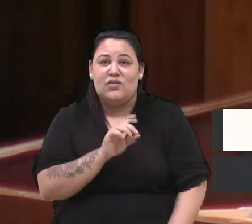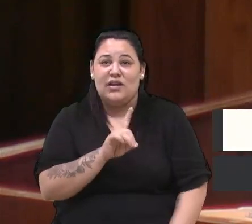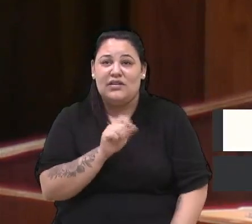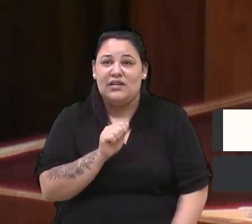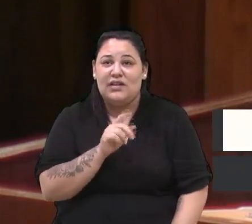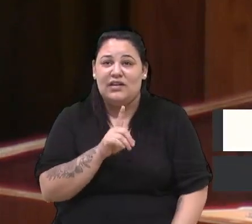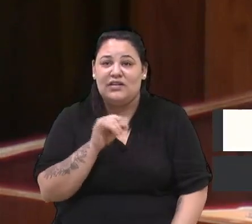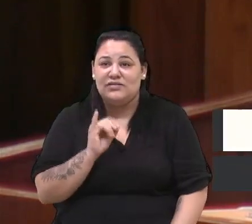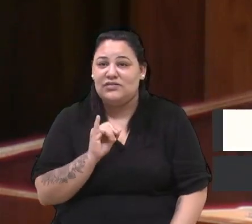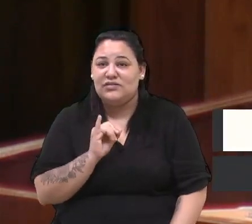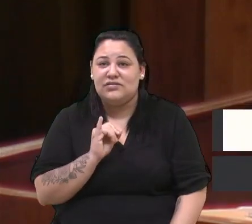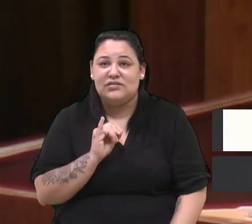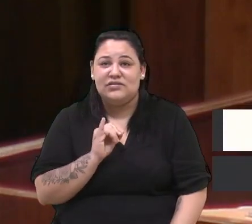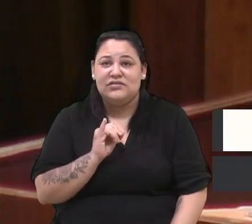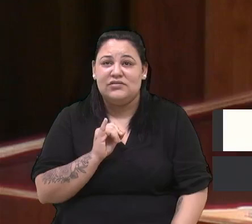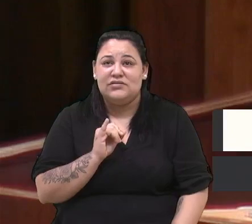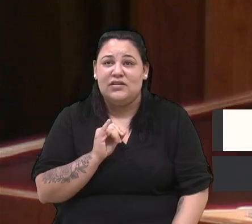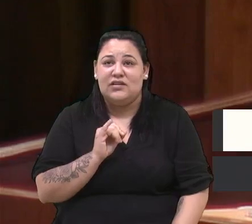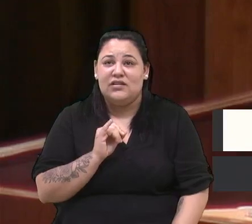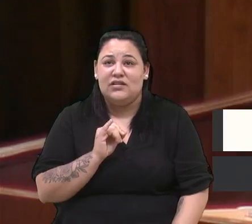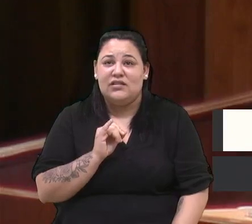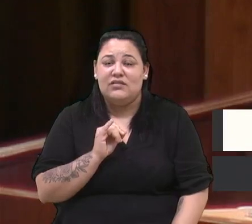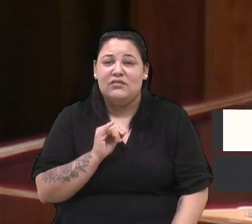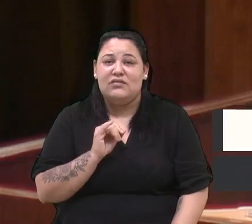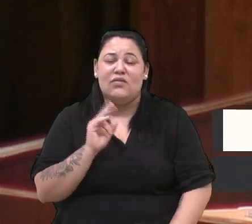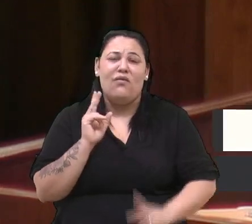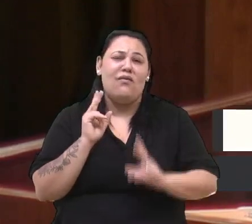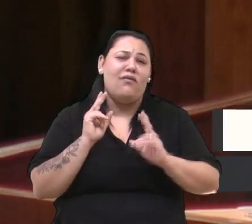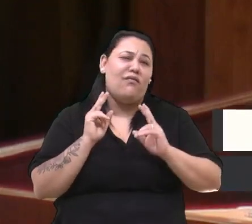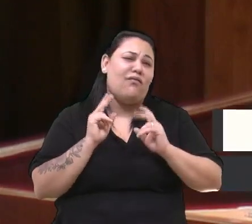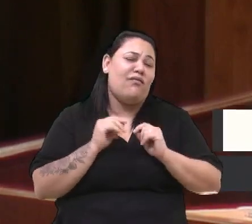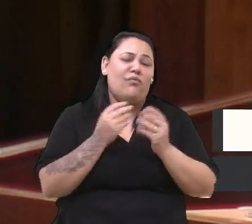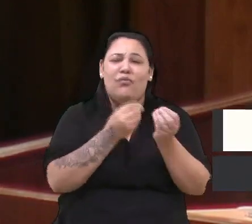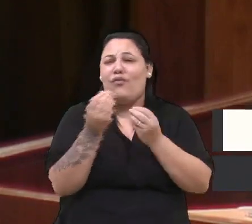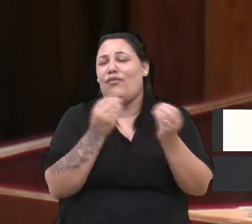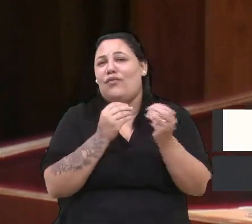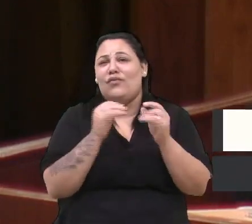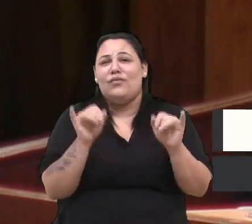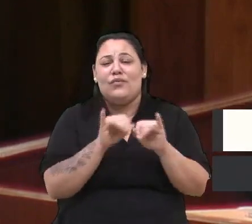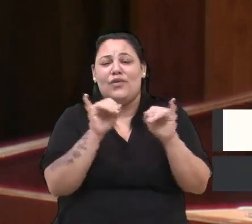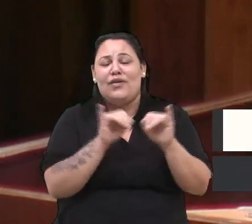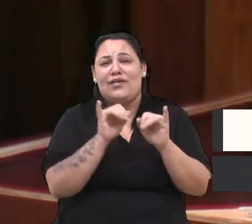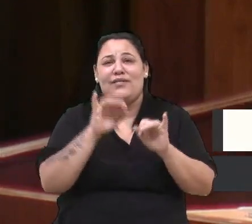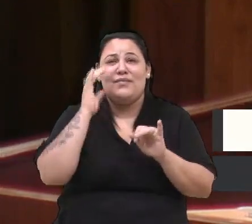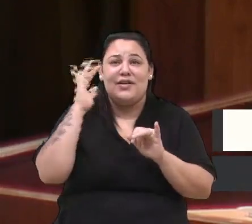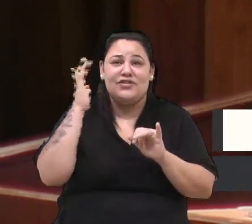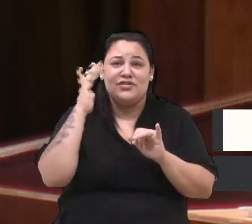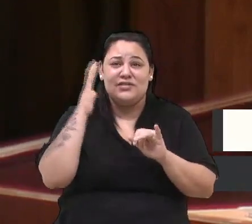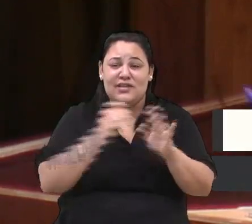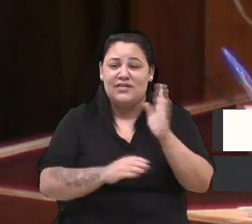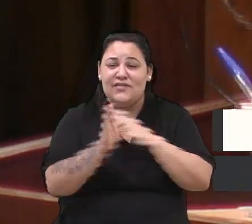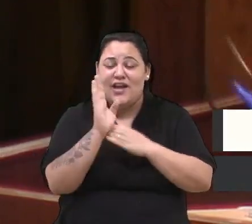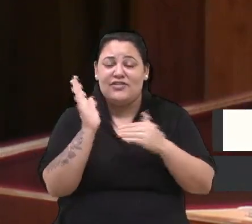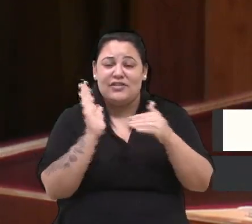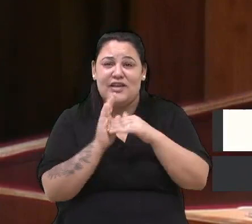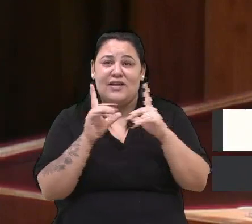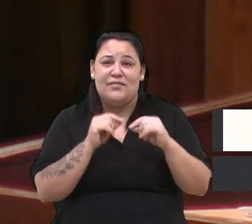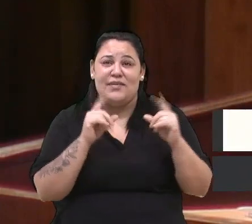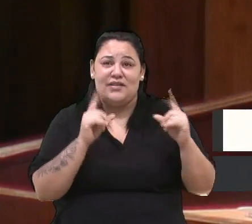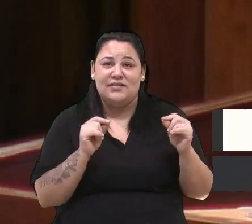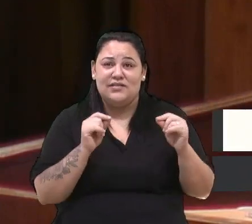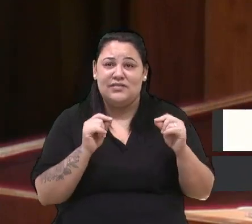aí mas saiu um monte de bobagens. Imagina se ele tivesse ido a Brasília com a cor da Festa da Uva, numa foto com o